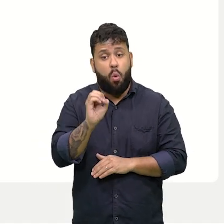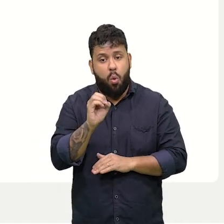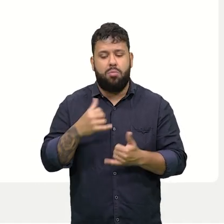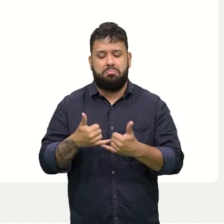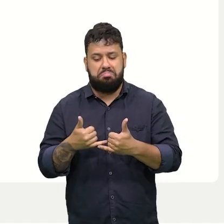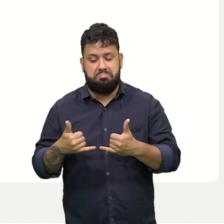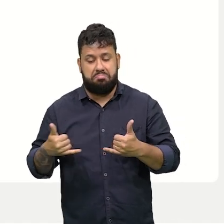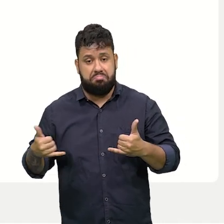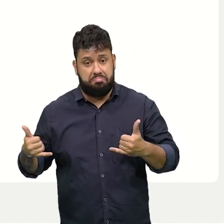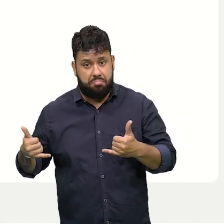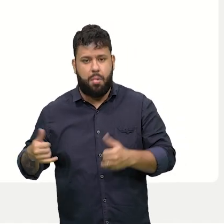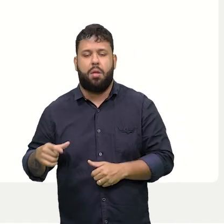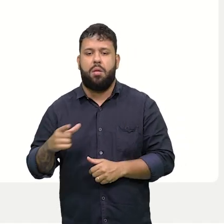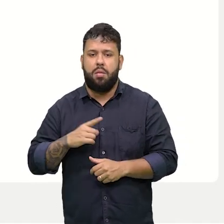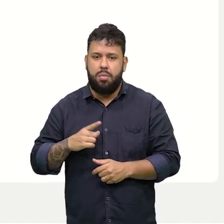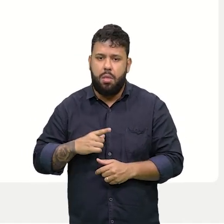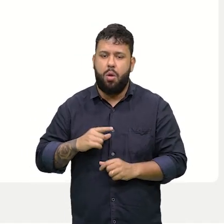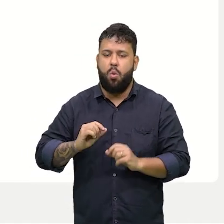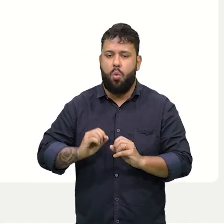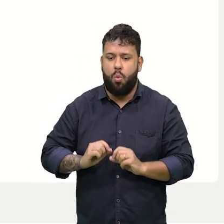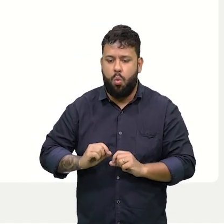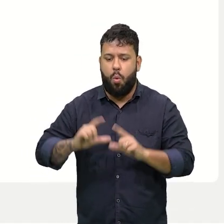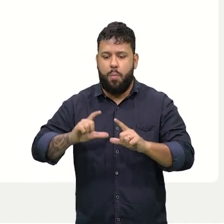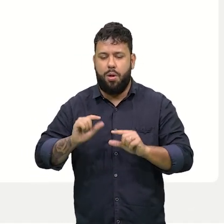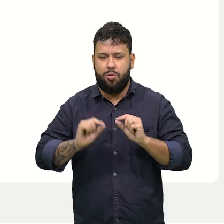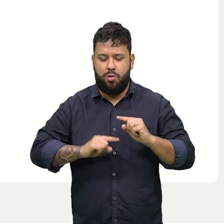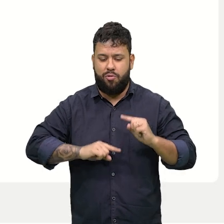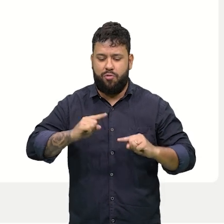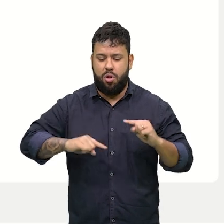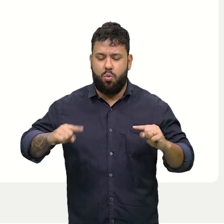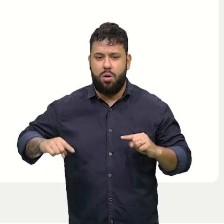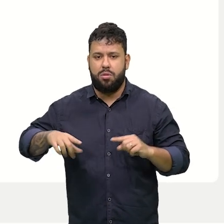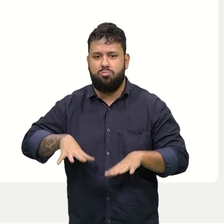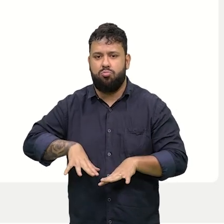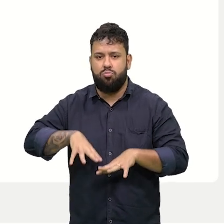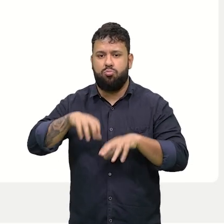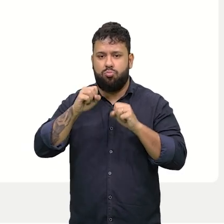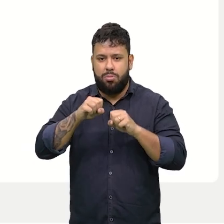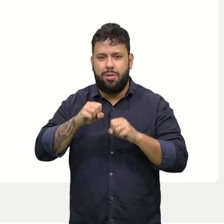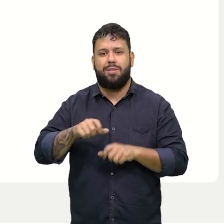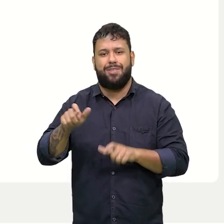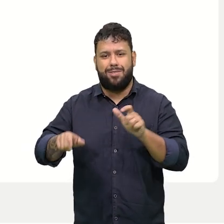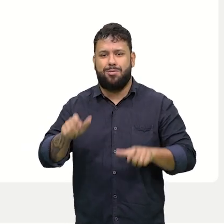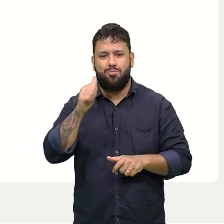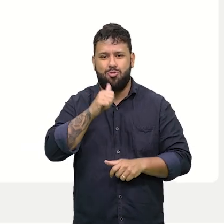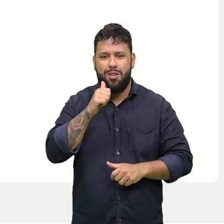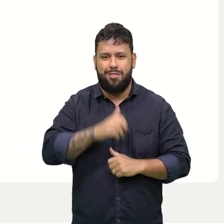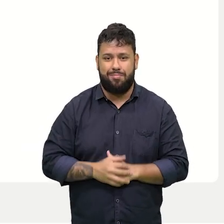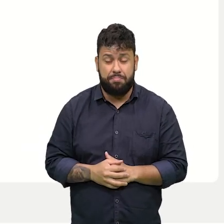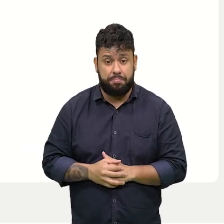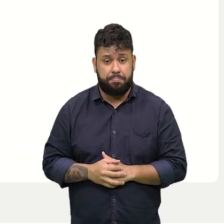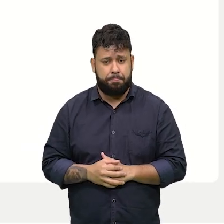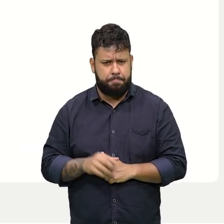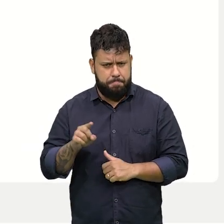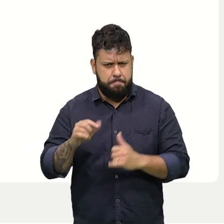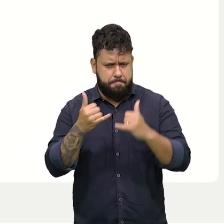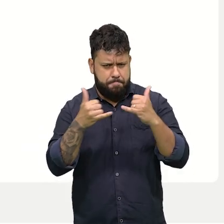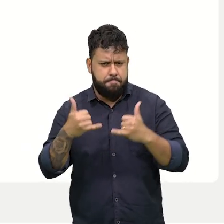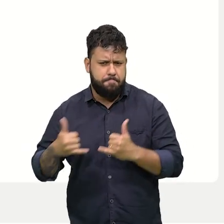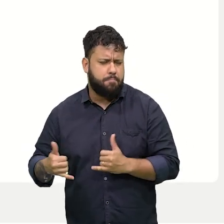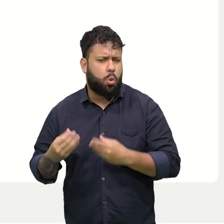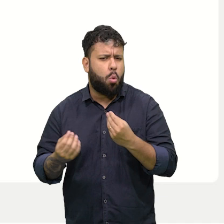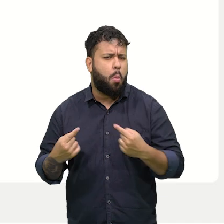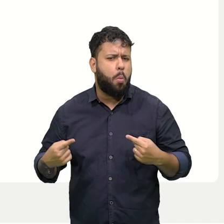lacuna, promove o aumento da frequência respiratória das aenios. As lacunas do texto